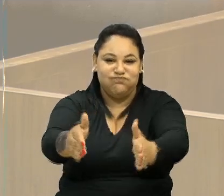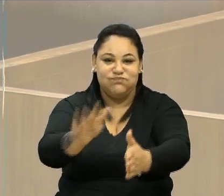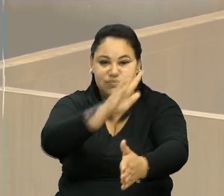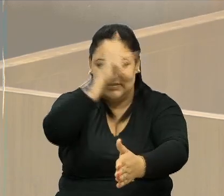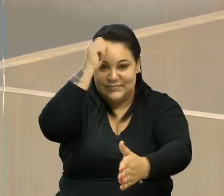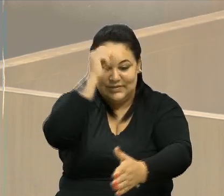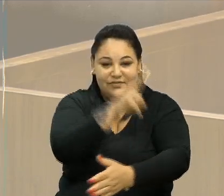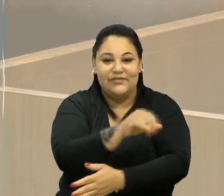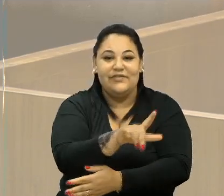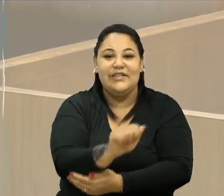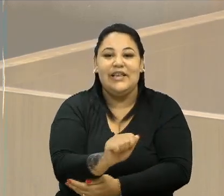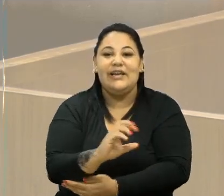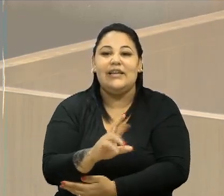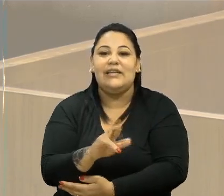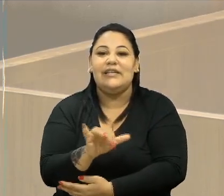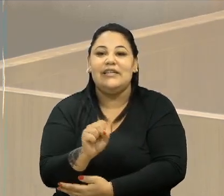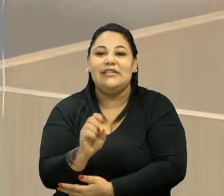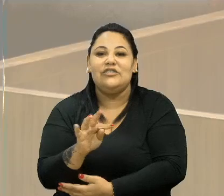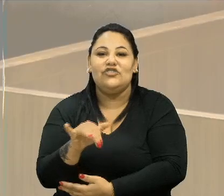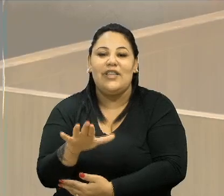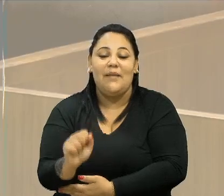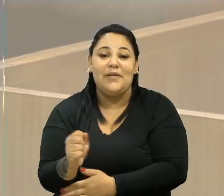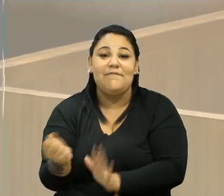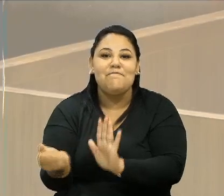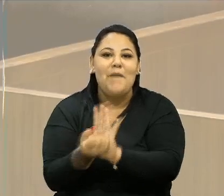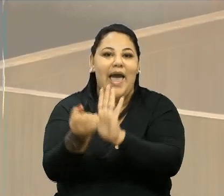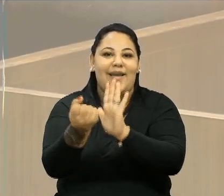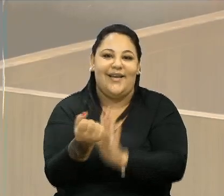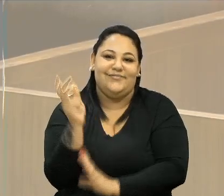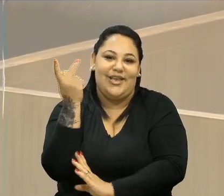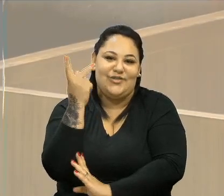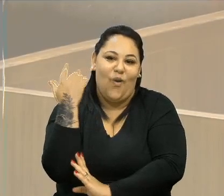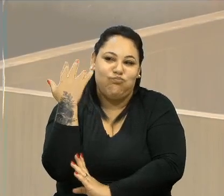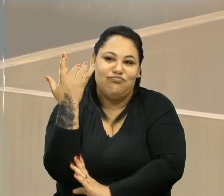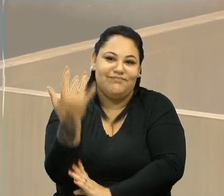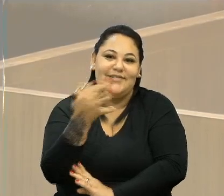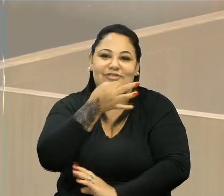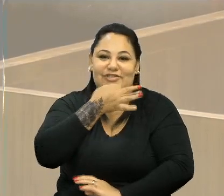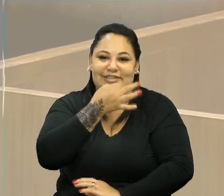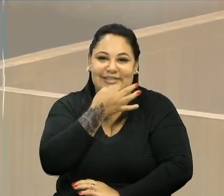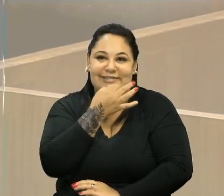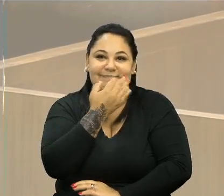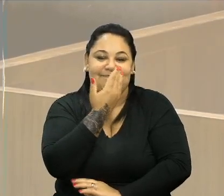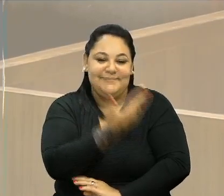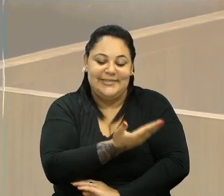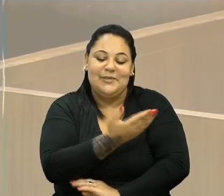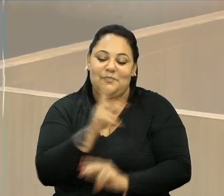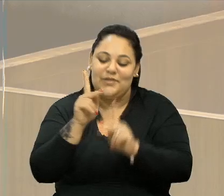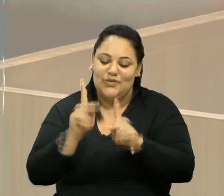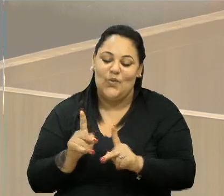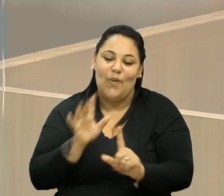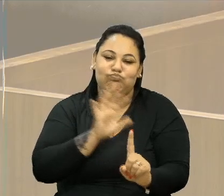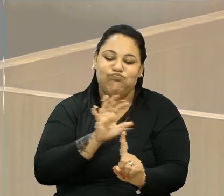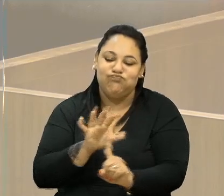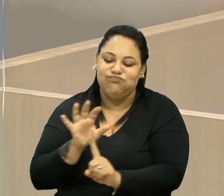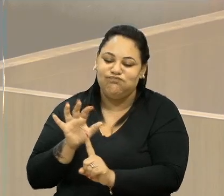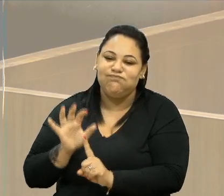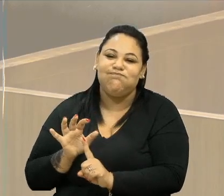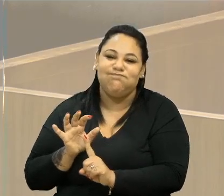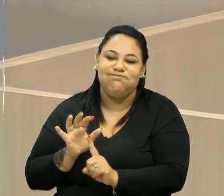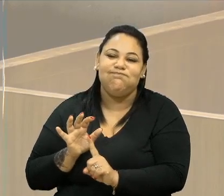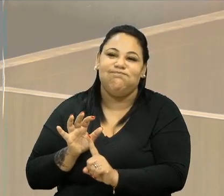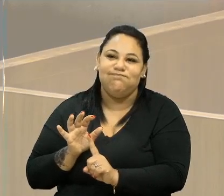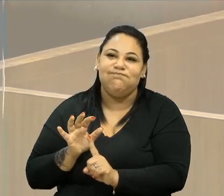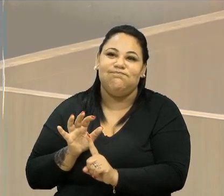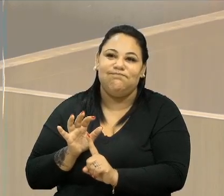torne referência, então seja marcado na história de Caxias, esse ser humano que fez tanta diferença aonde ele